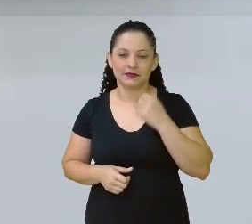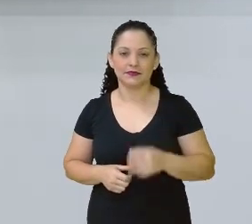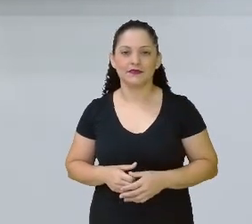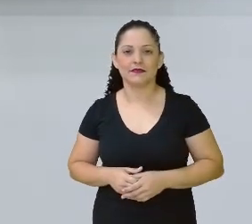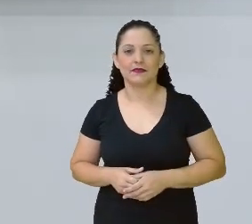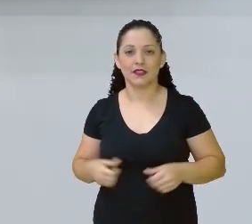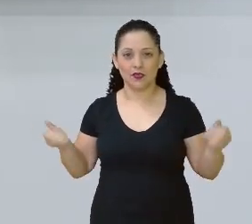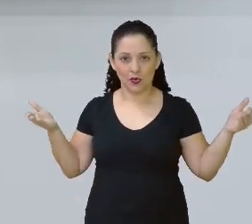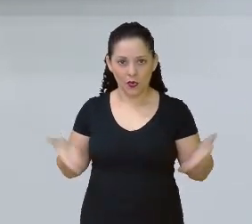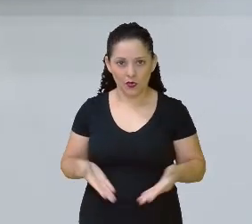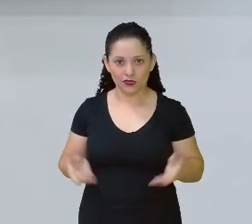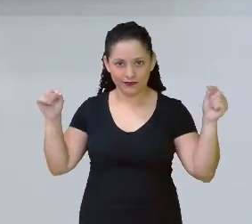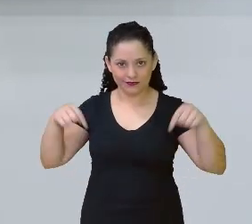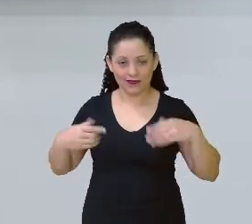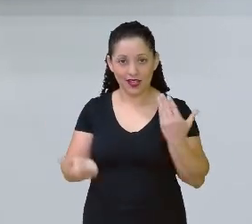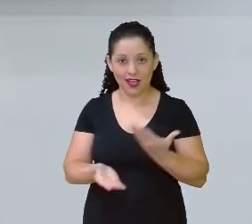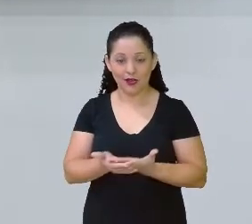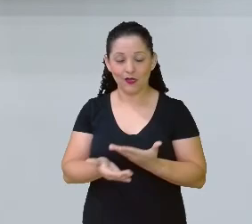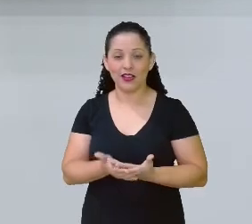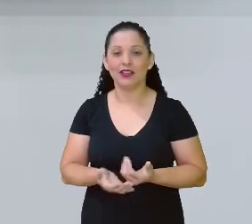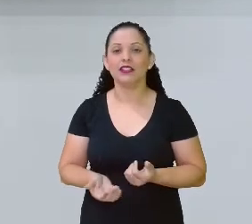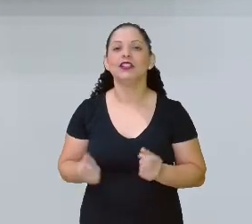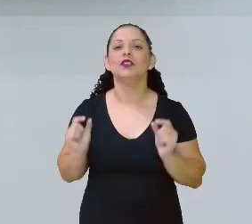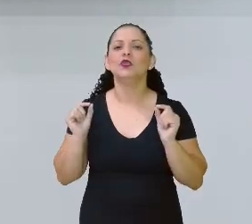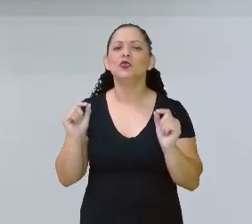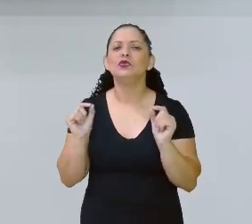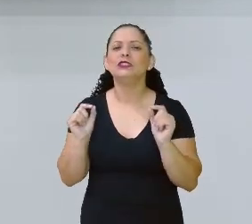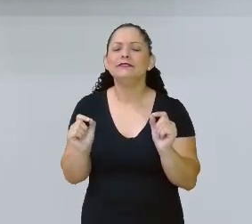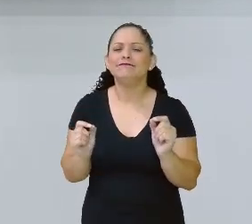Na aula de hoje, vamos ver